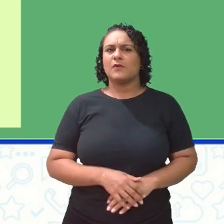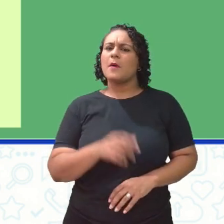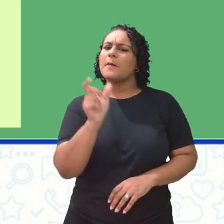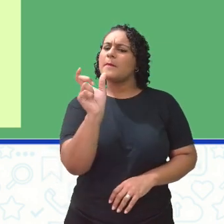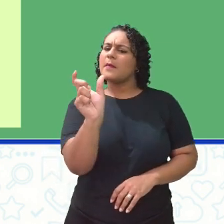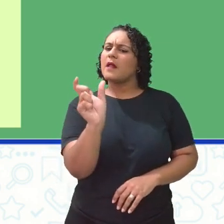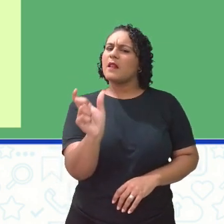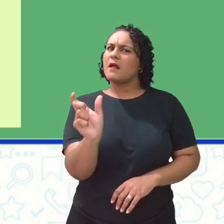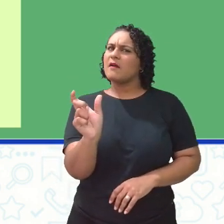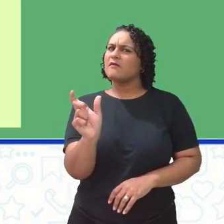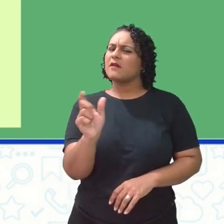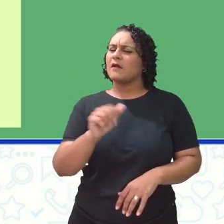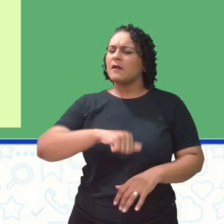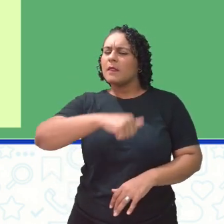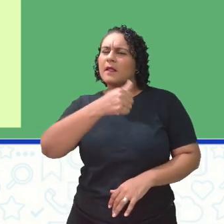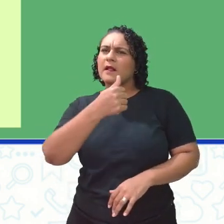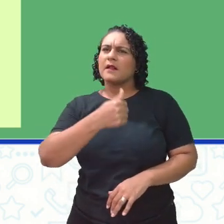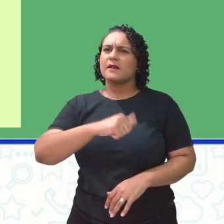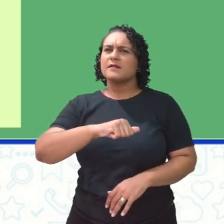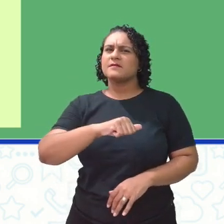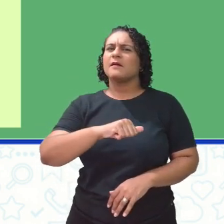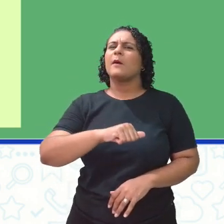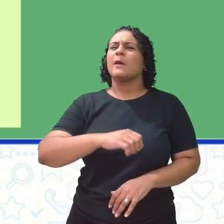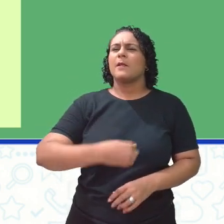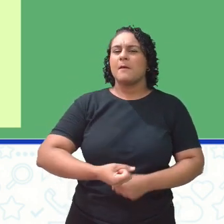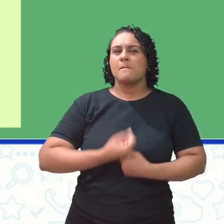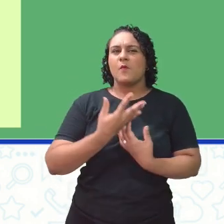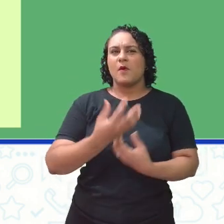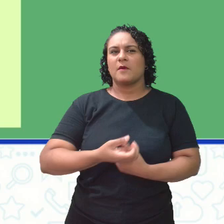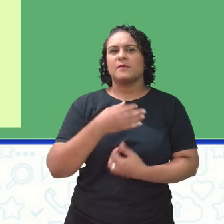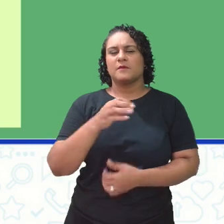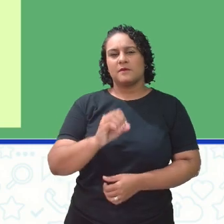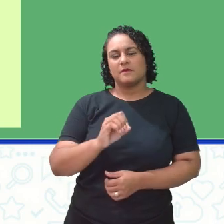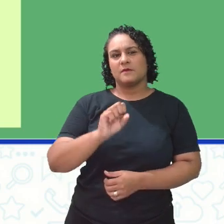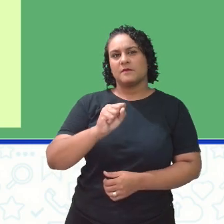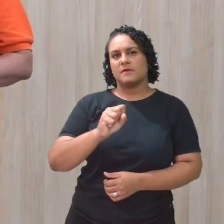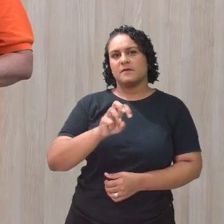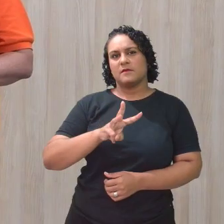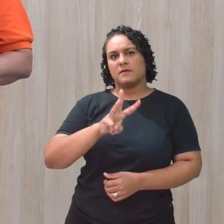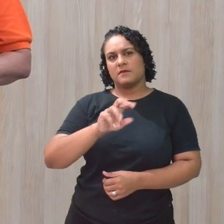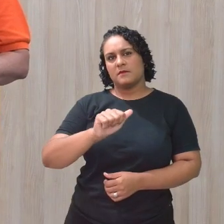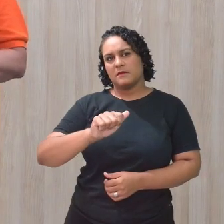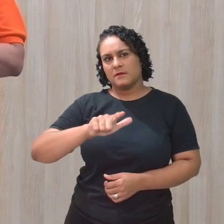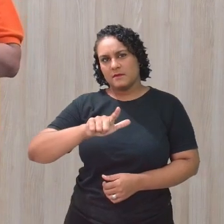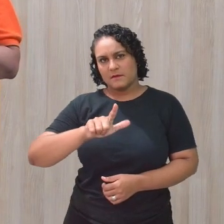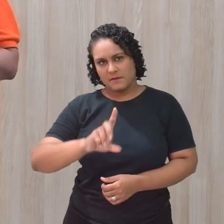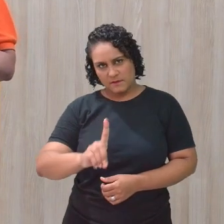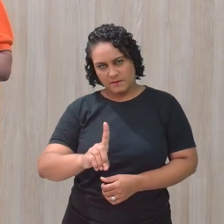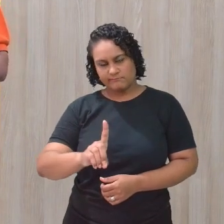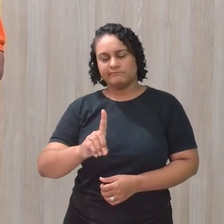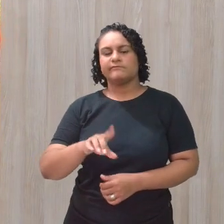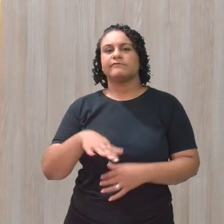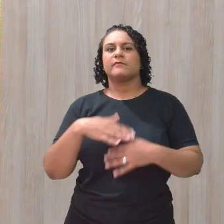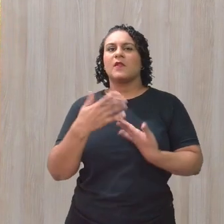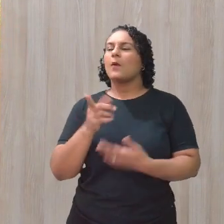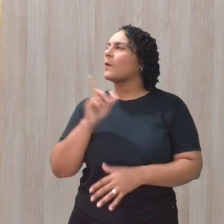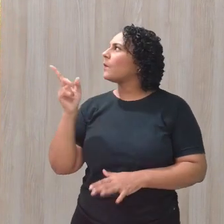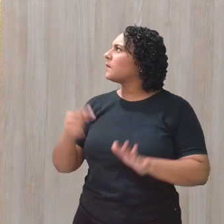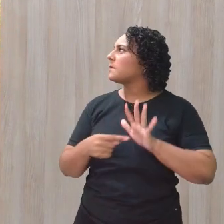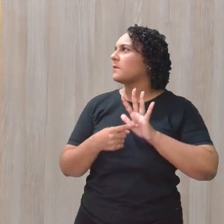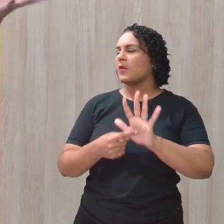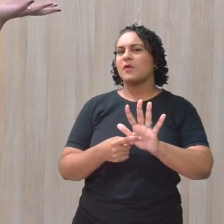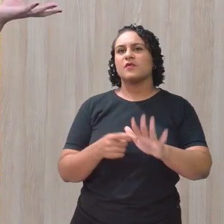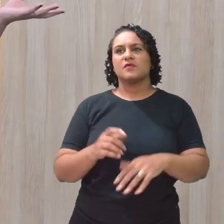palavra aí, analisando esse poema de Oswald de Andrade, né? Quando ele diz assim, e